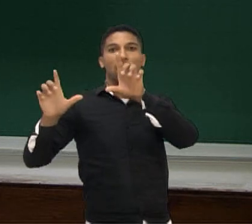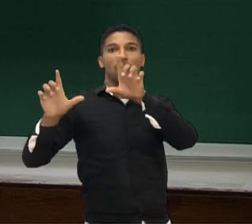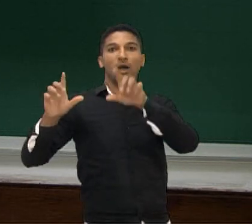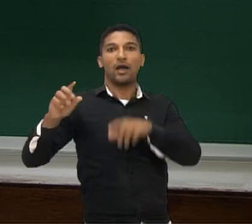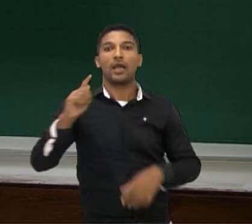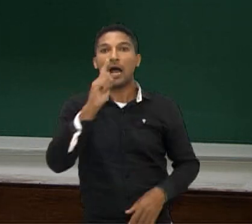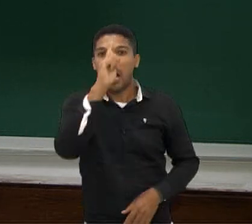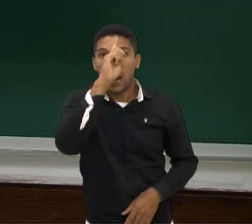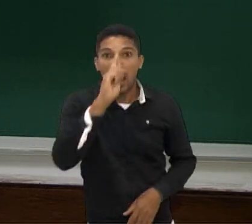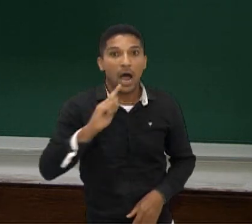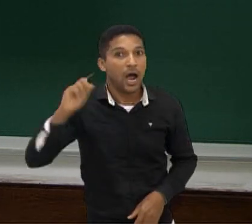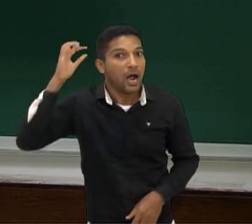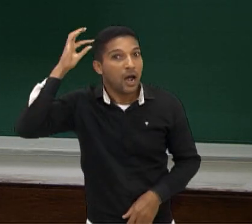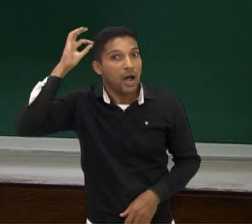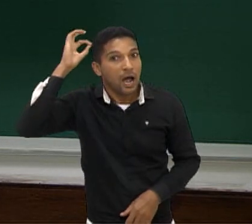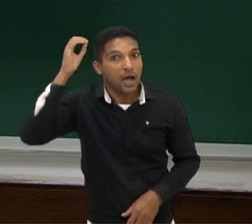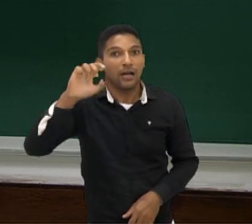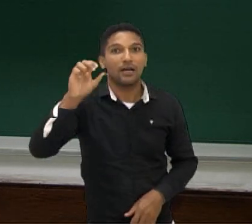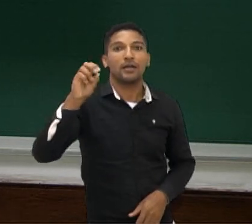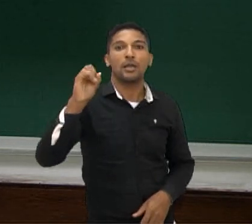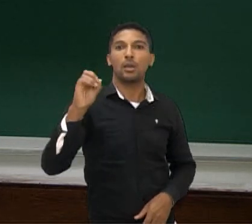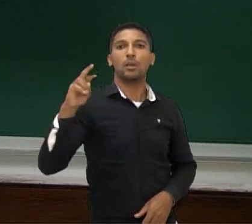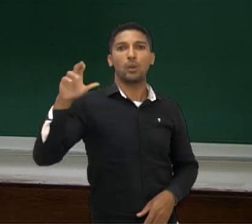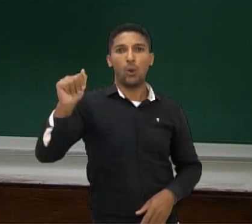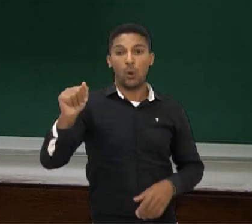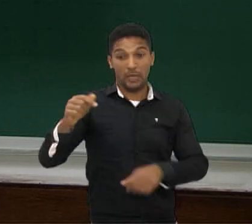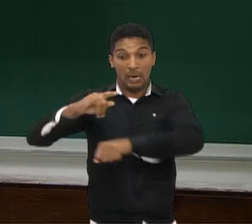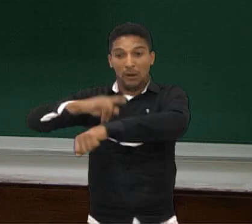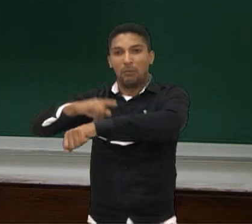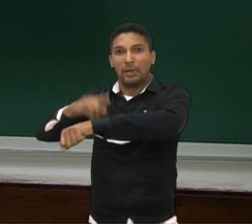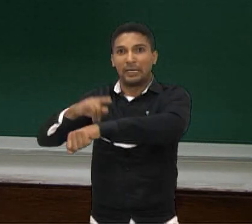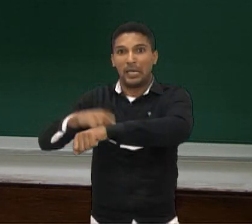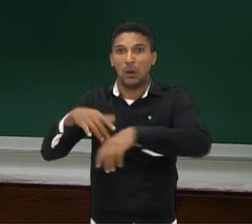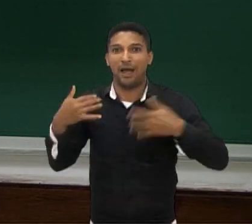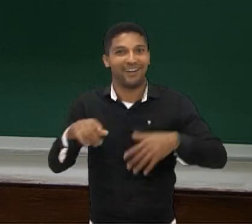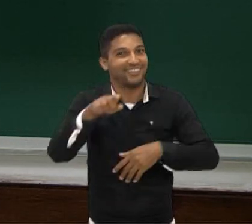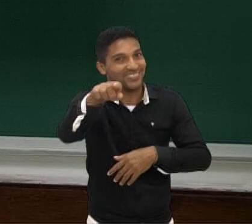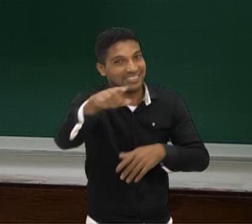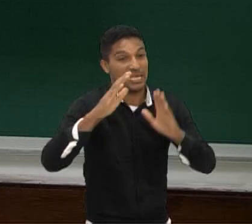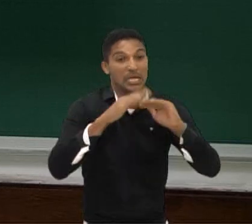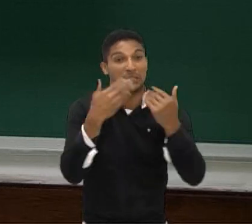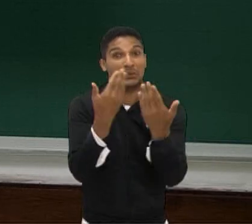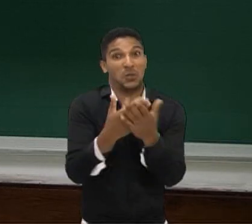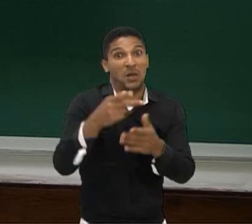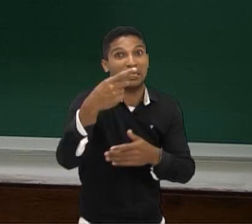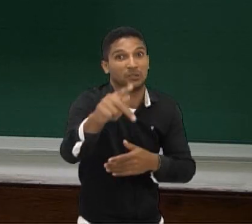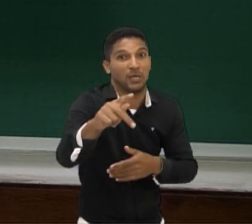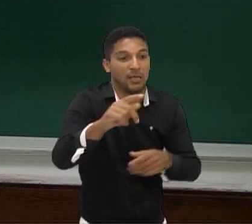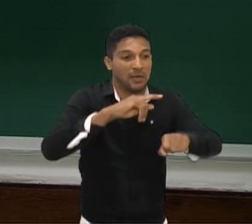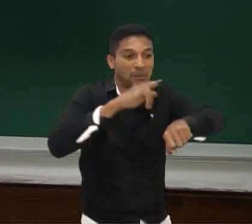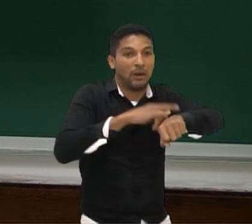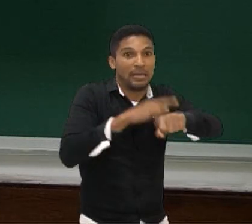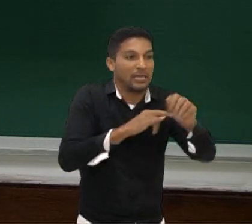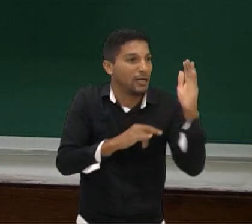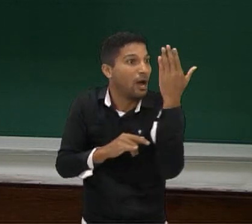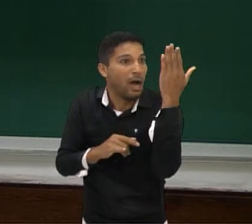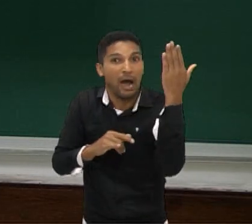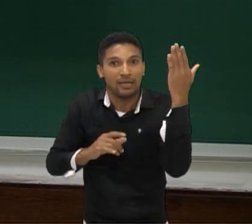do banheiro. Alguém já deve ter encontrado essa loira dentro da escola, hein? Lá no banheiro, escondidinha atrás do